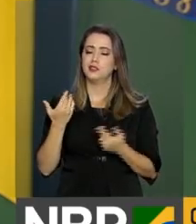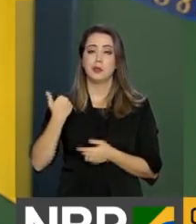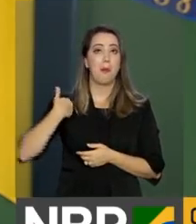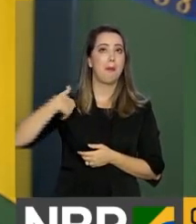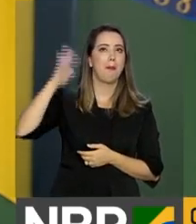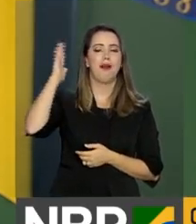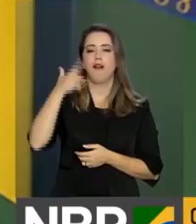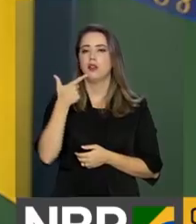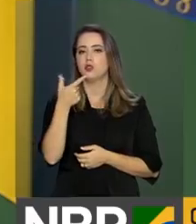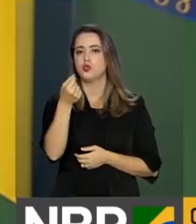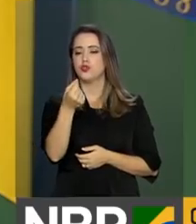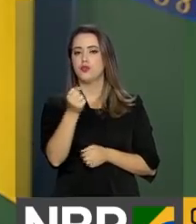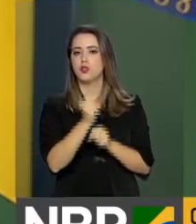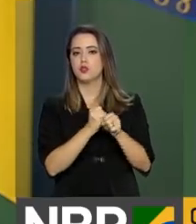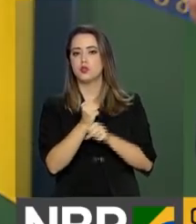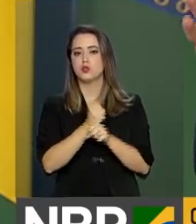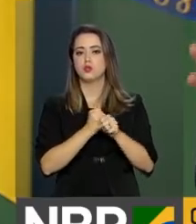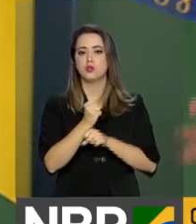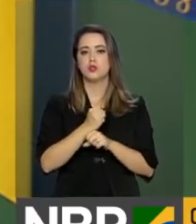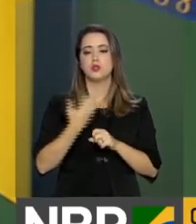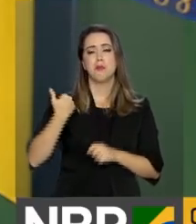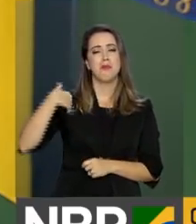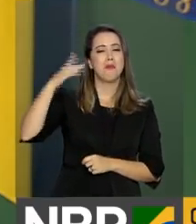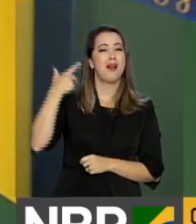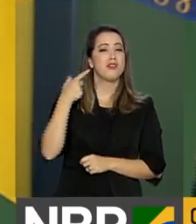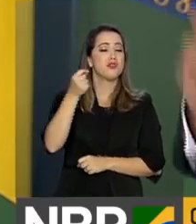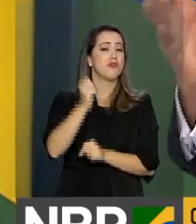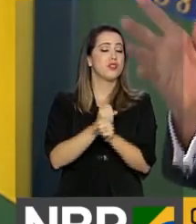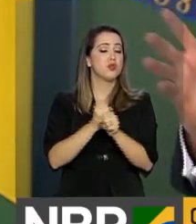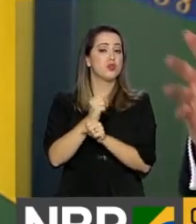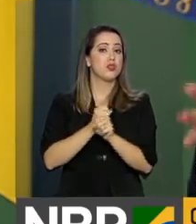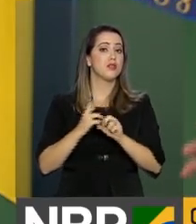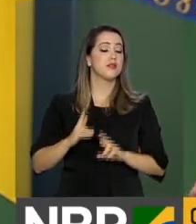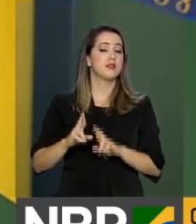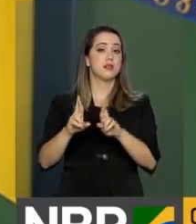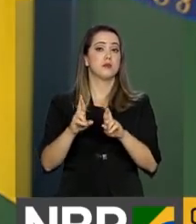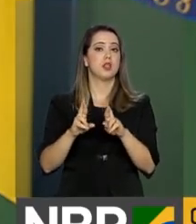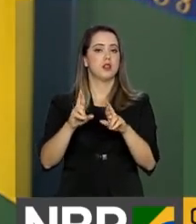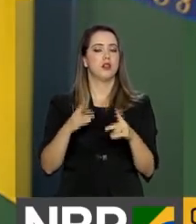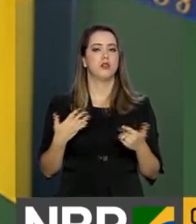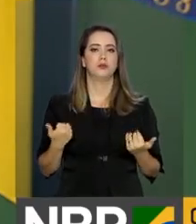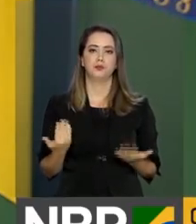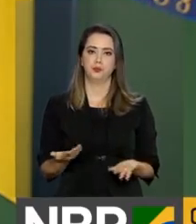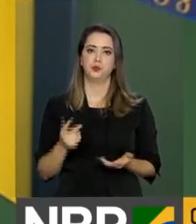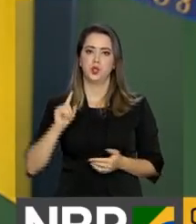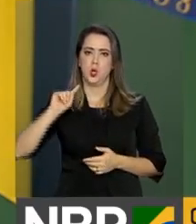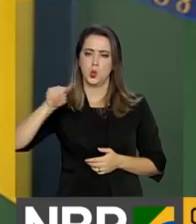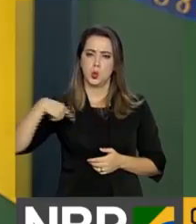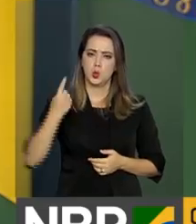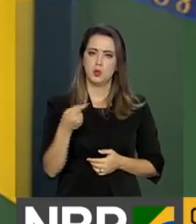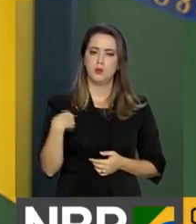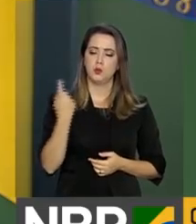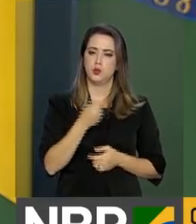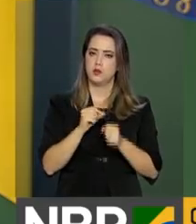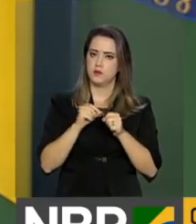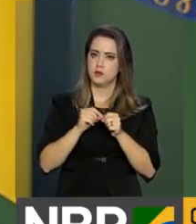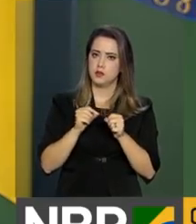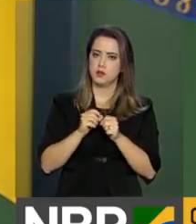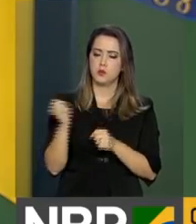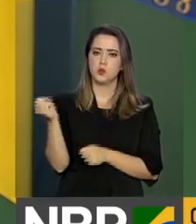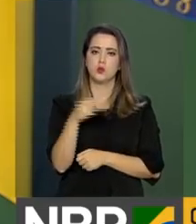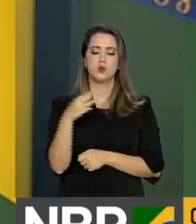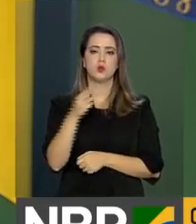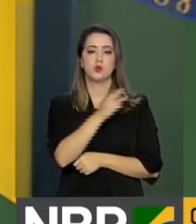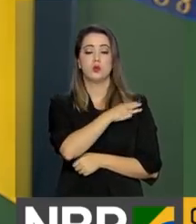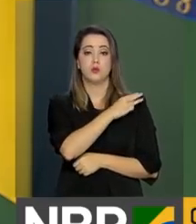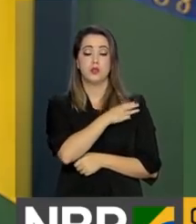20 anos, prefeito Edinho Araújo, há mais de 20 anos, depois de realizarmos a reforma do ensino médio, nasceu naturalmente a